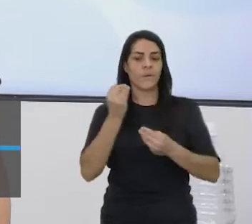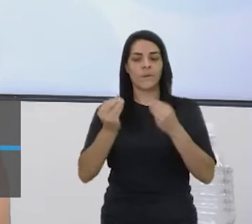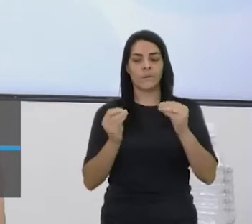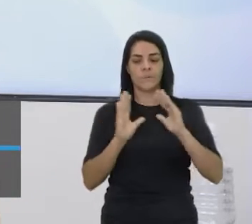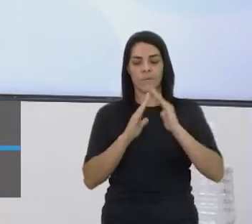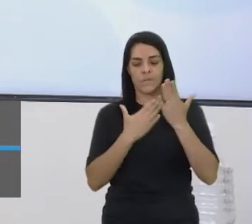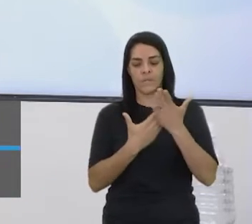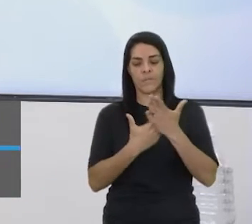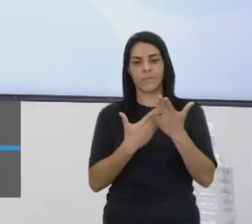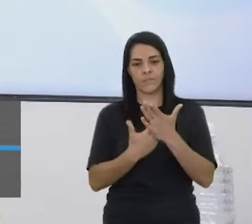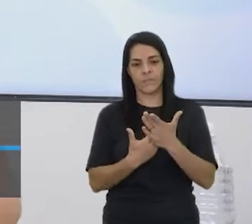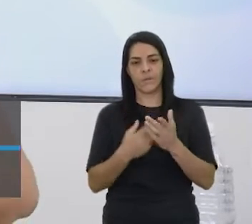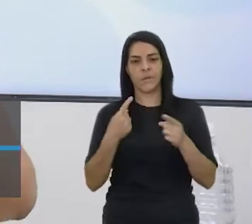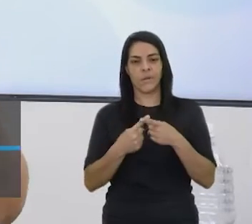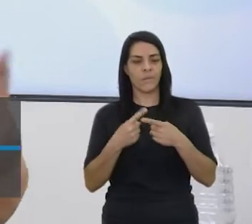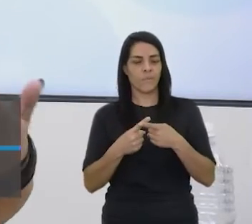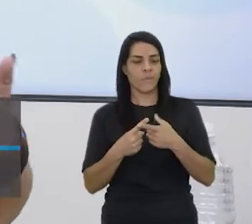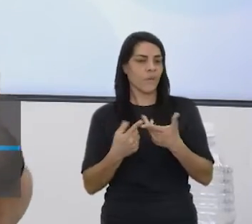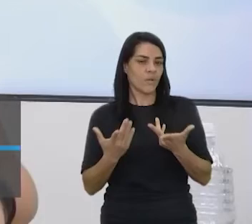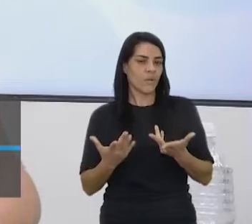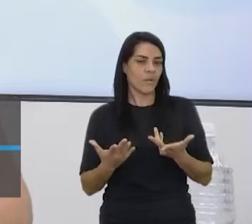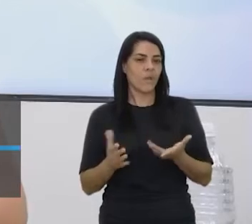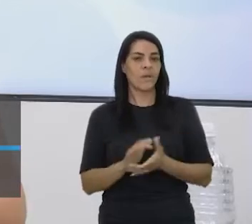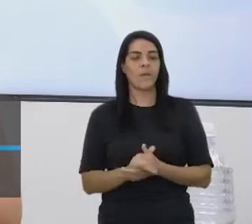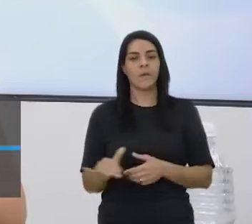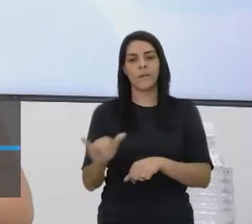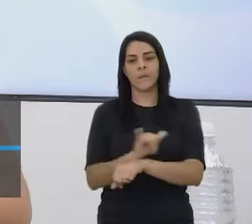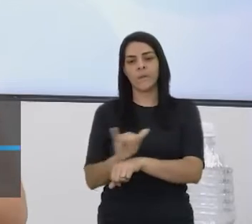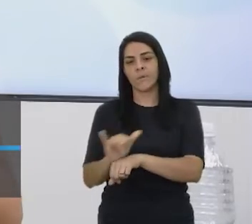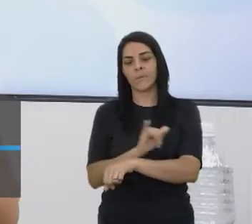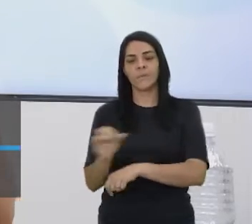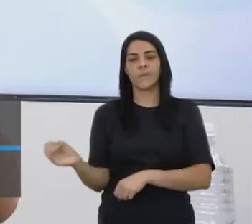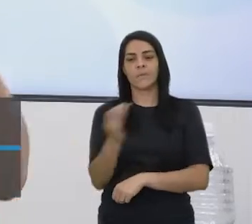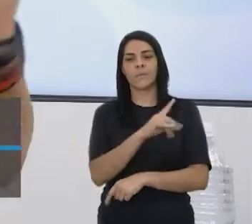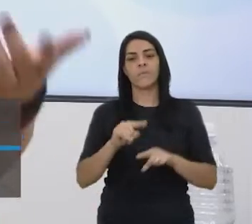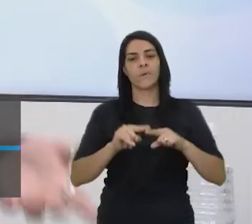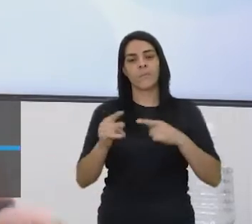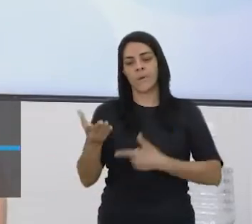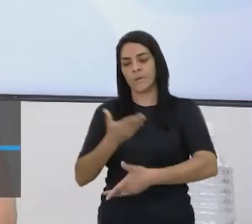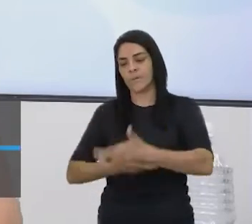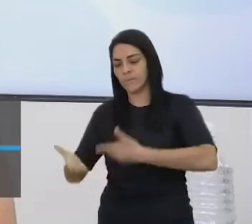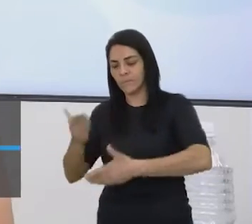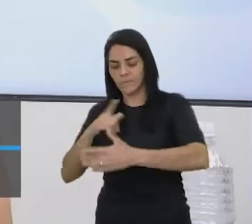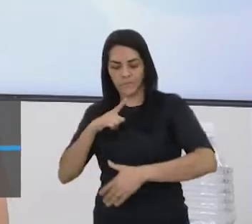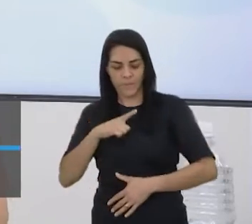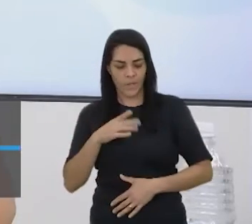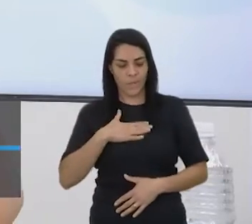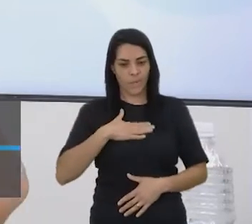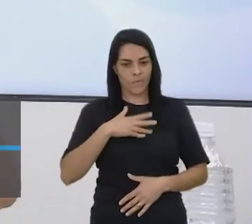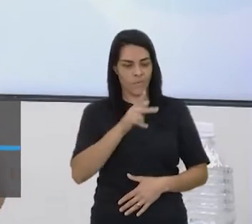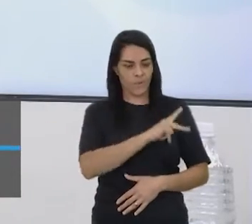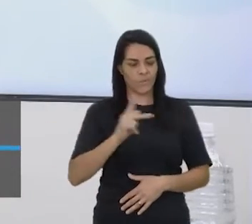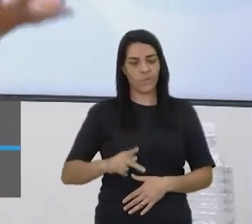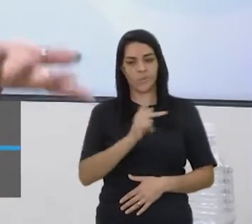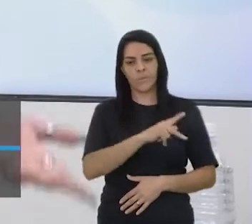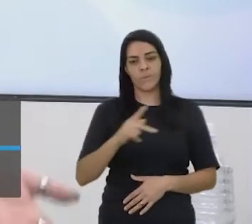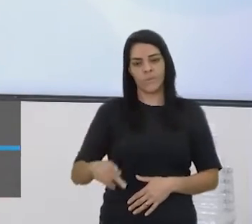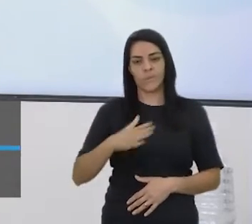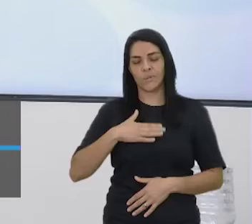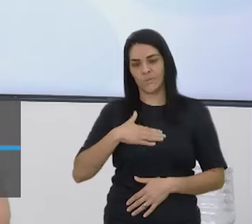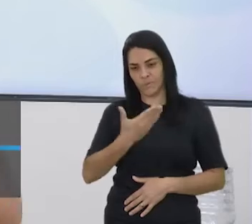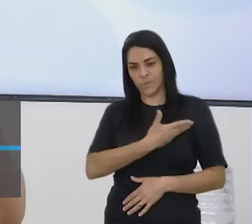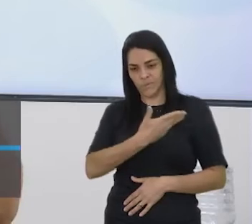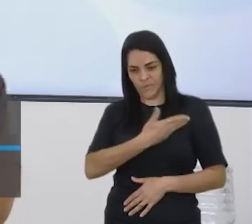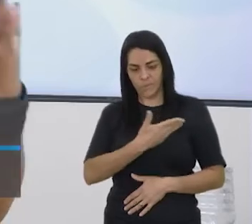era uma interação nova mas justamente eu fui interagindo com as pessoas eu tive minhas professoras eu tive as pessoas da escola os meus